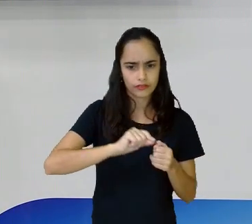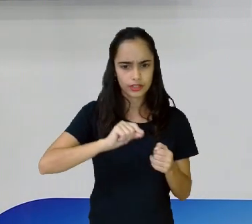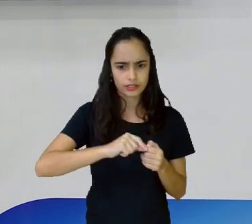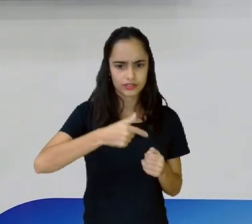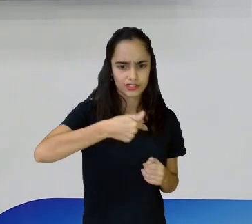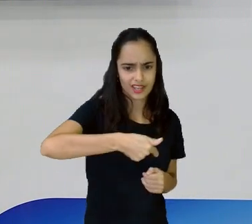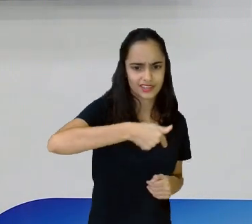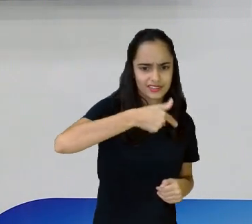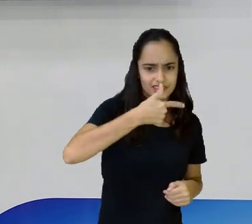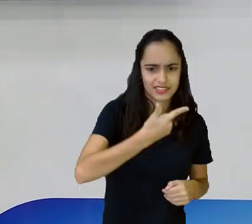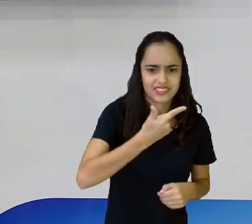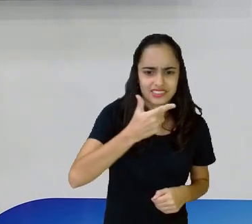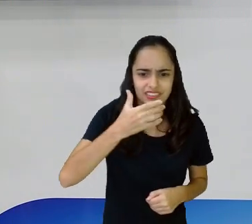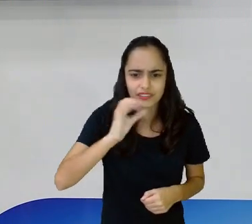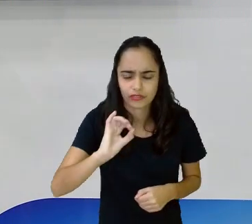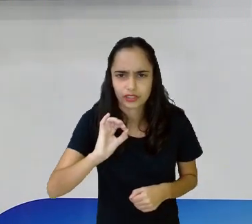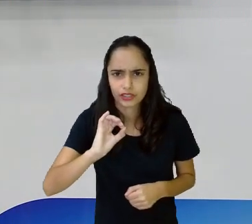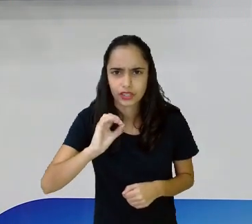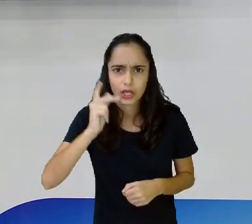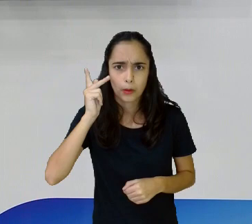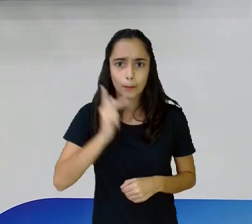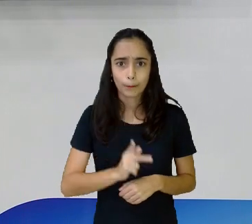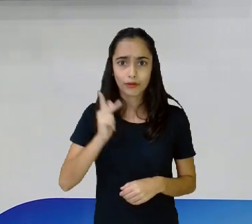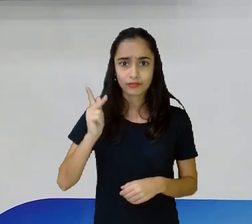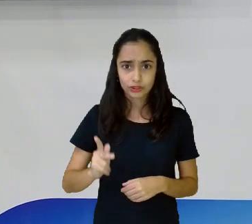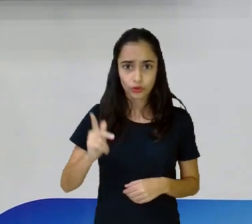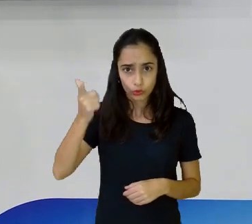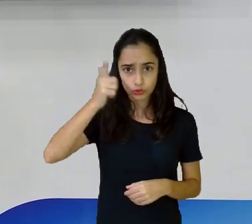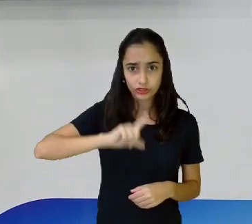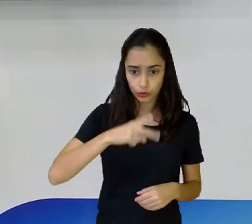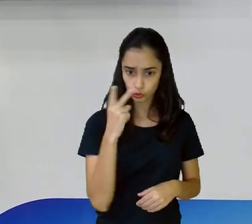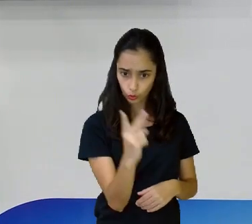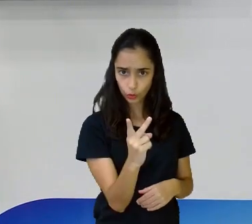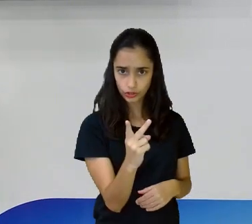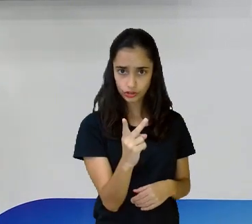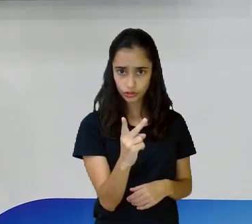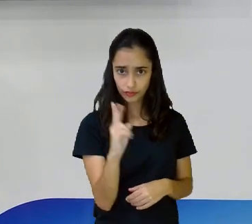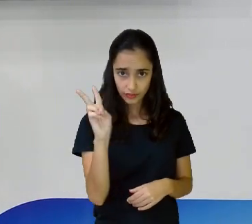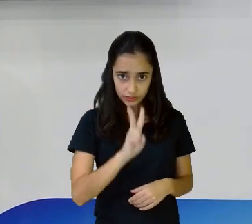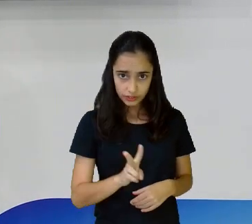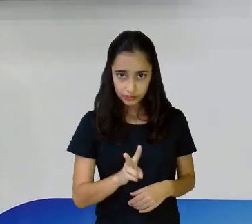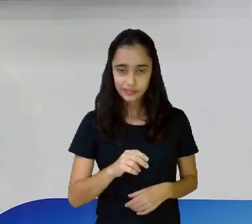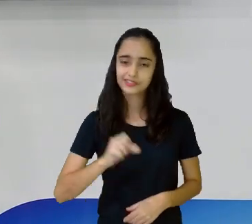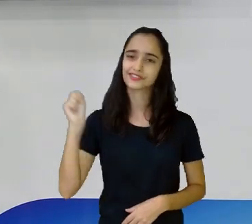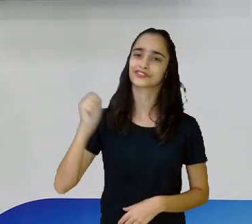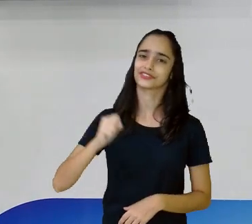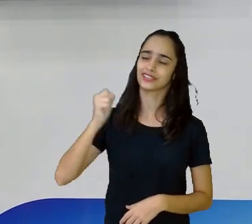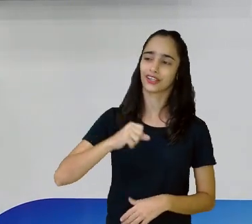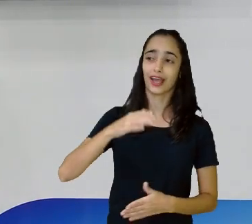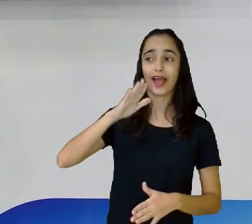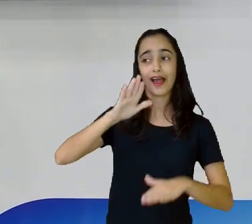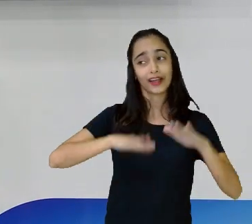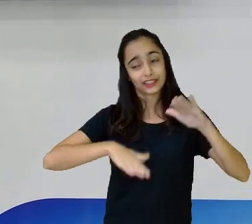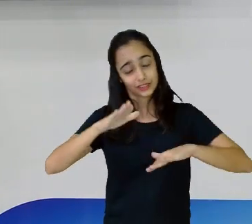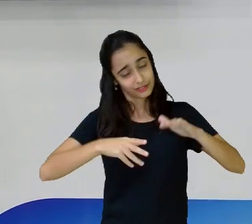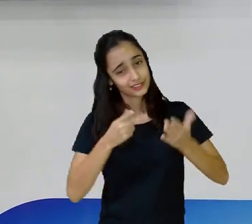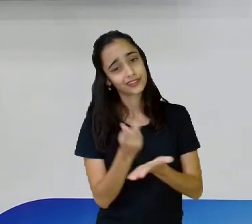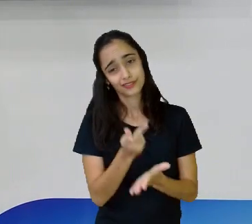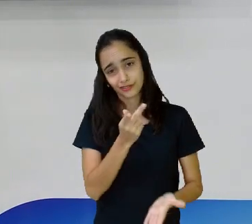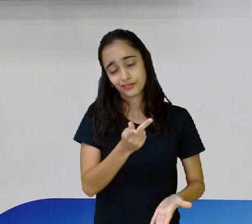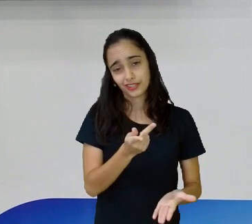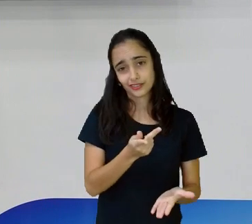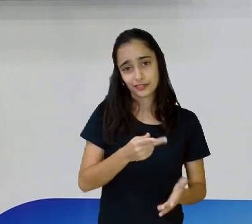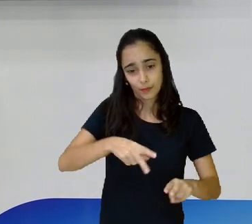720. Professora, quer dizer que ele deu 2 voltas no ar? Isso às vezes acontece. No esporte, no